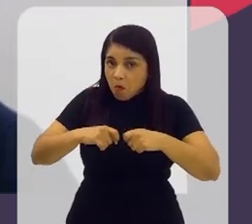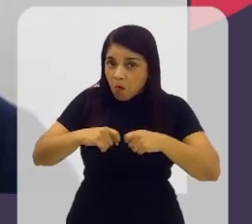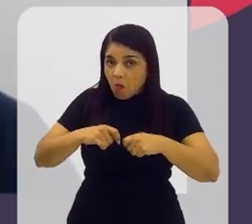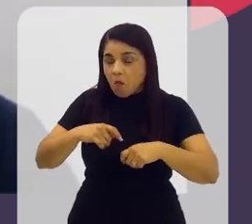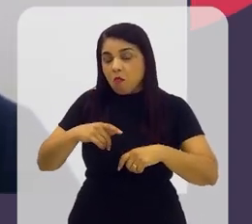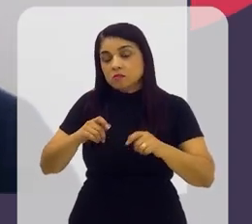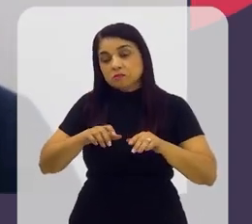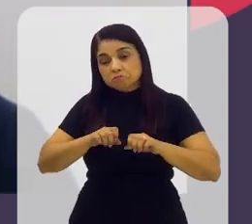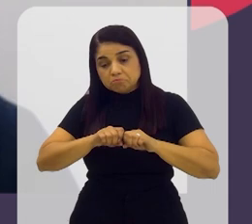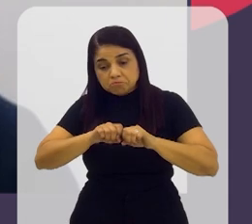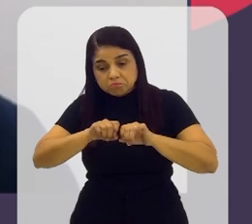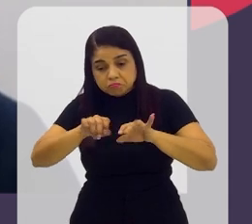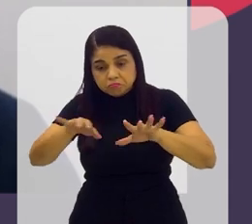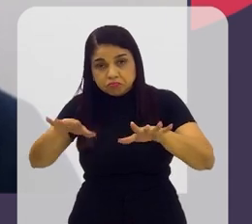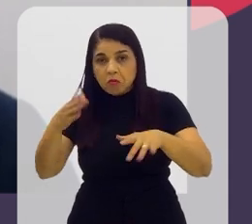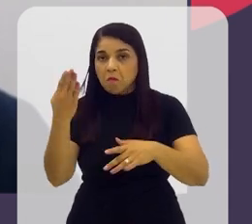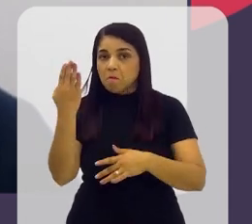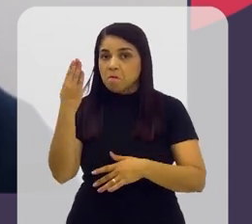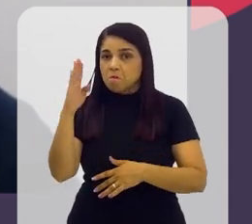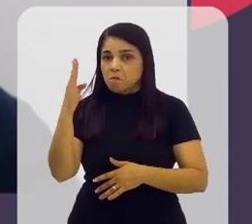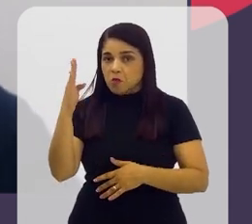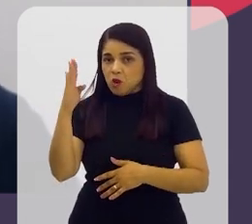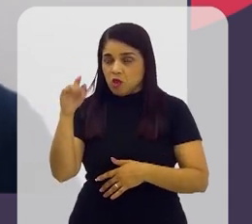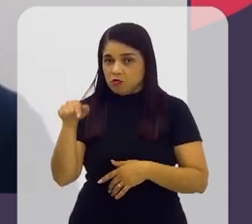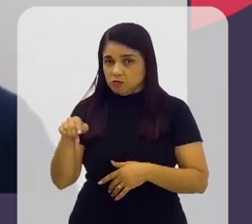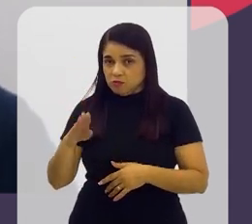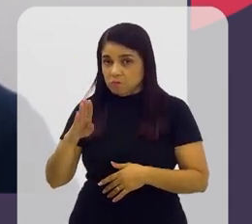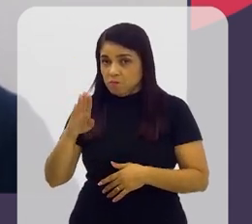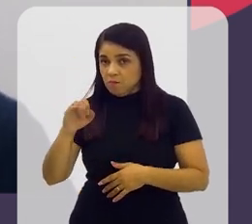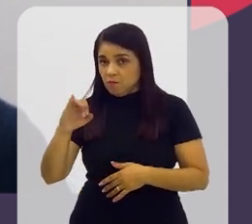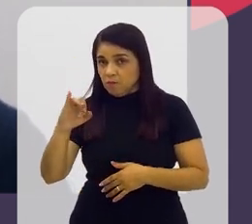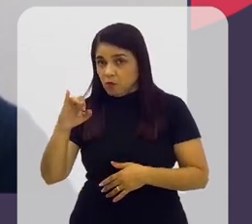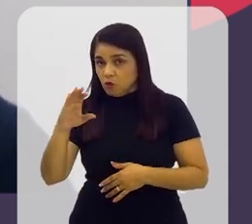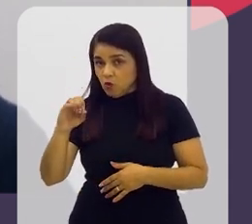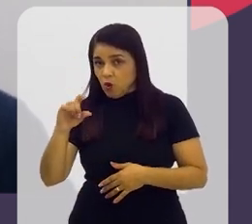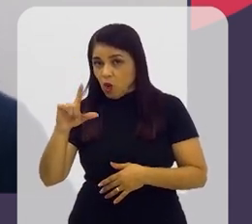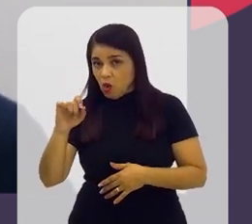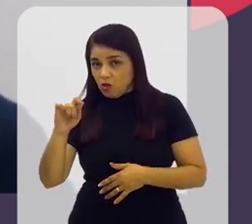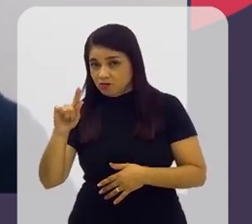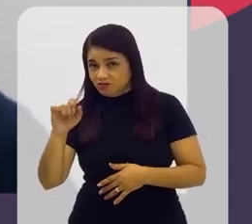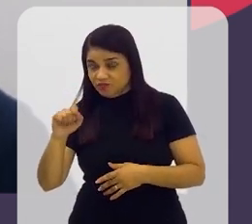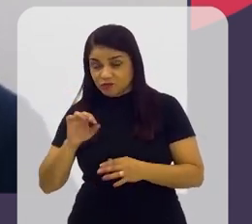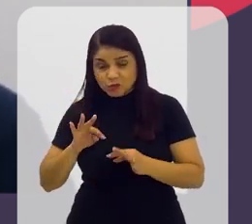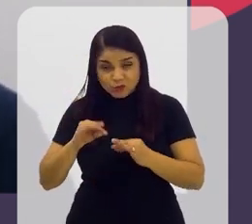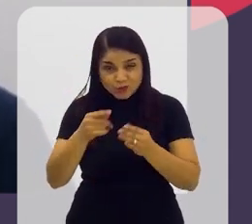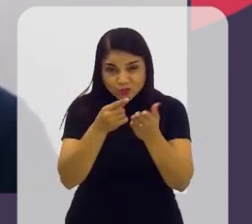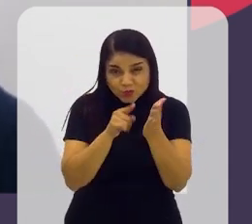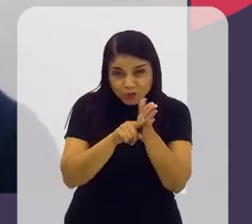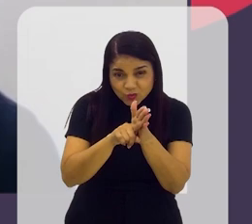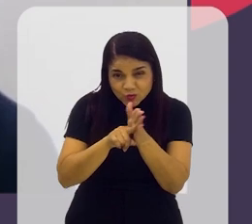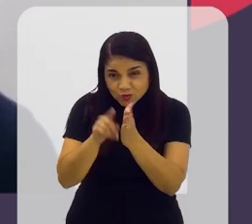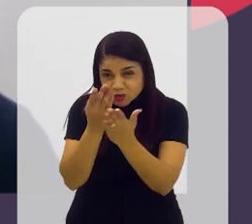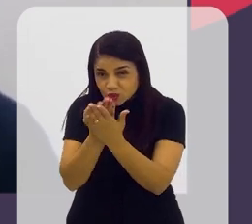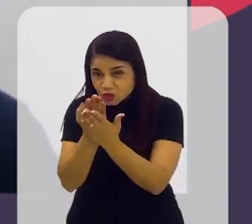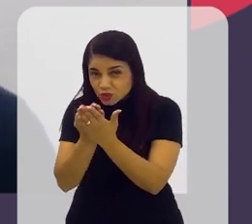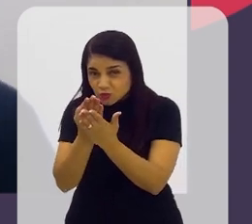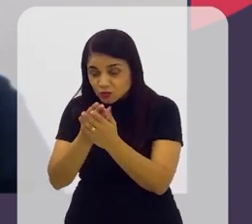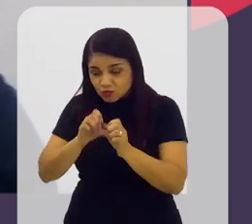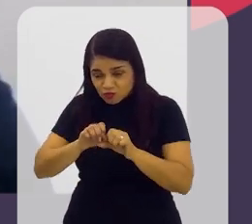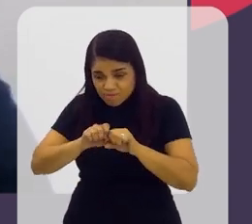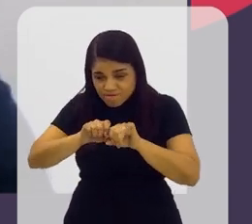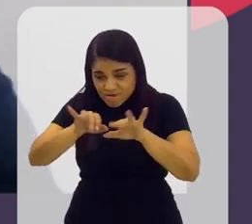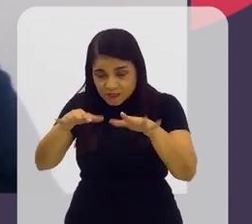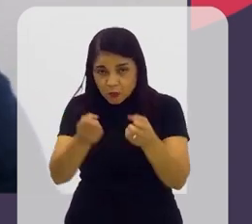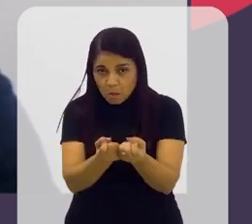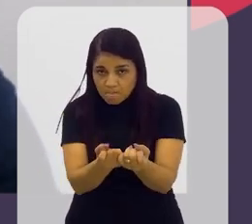biológica. E é importante que a gente coloque como uma possibilidade, porque todos os estudos que apontam para invasão biológica,